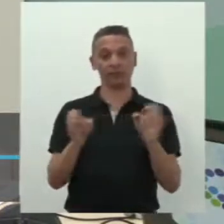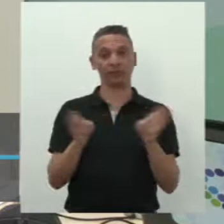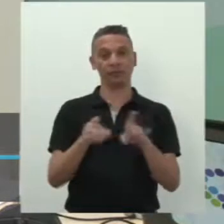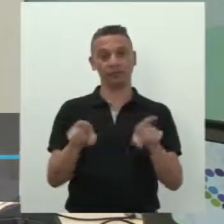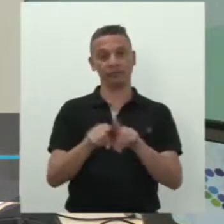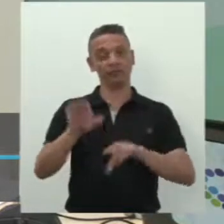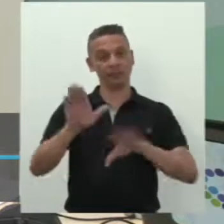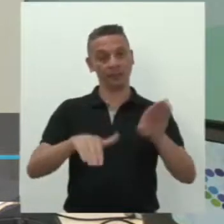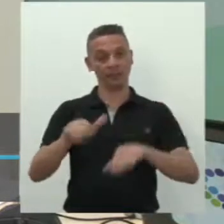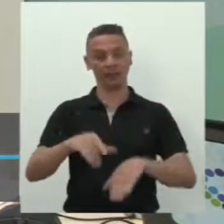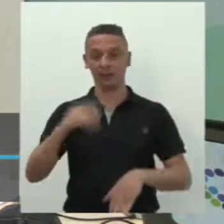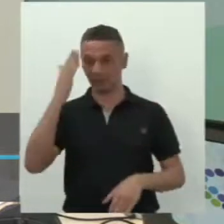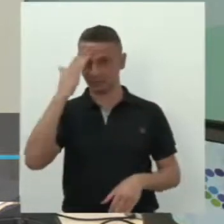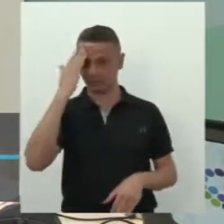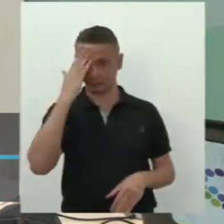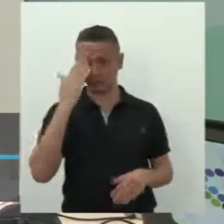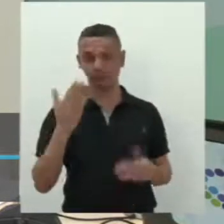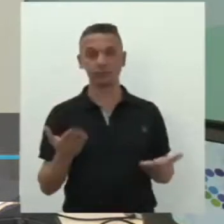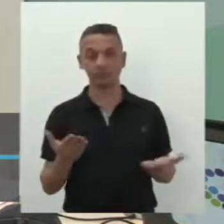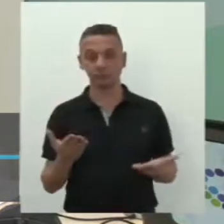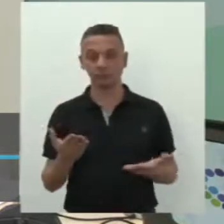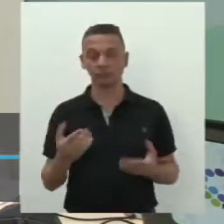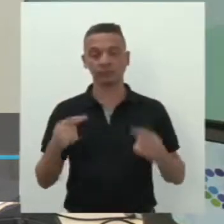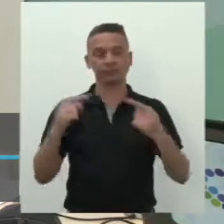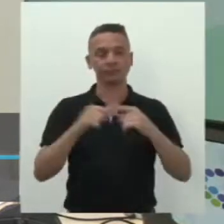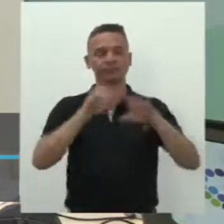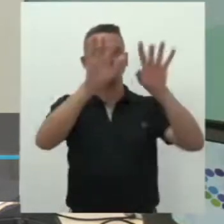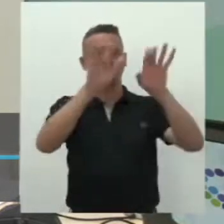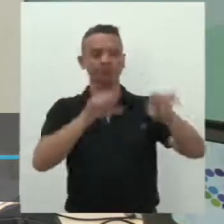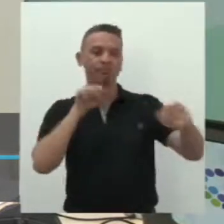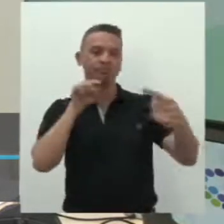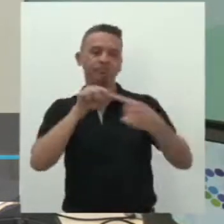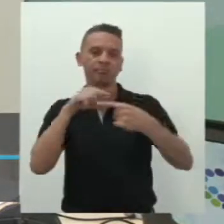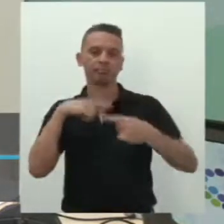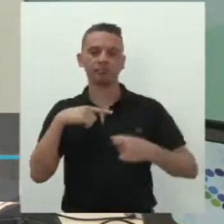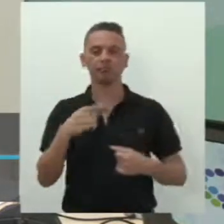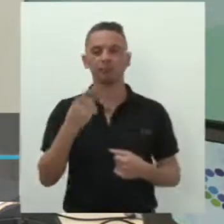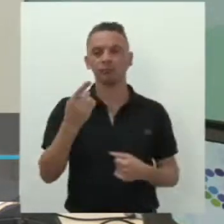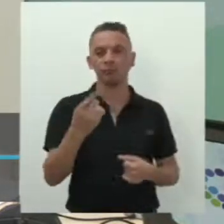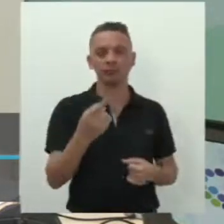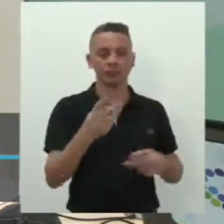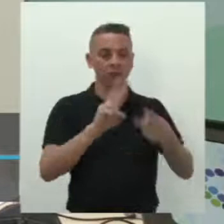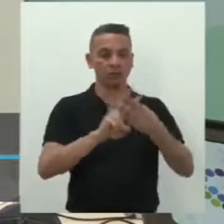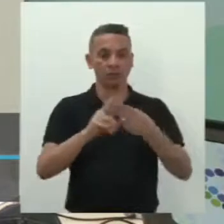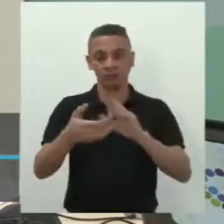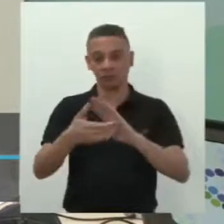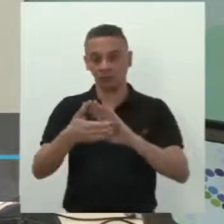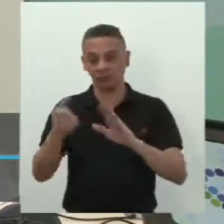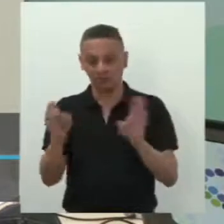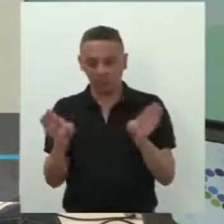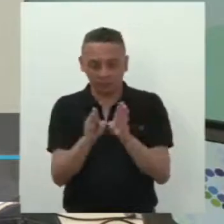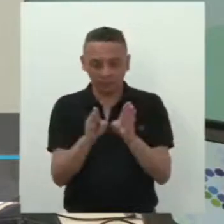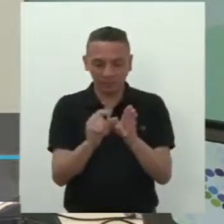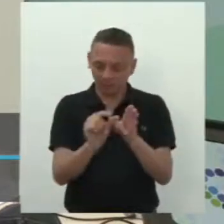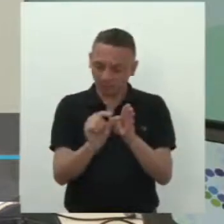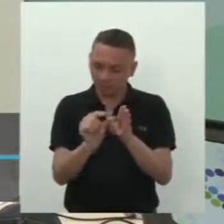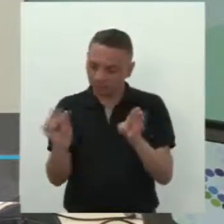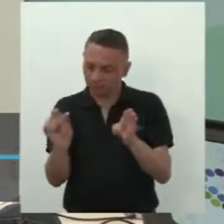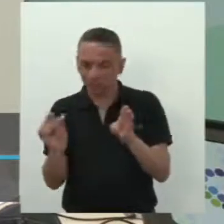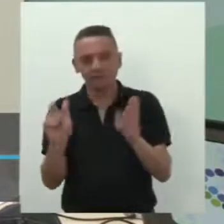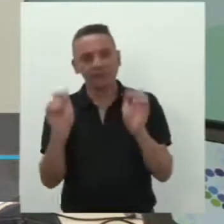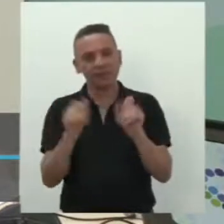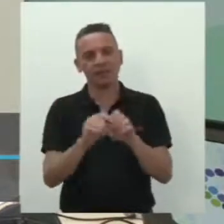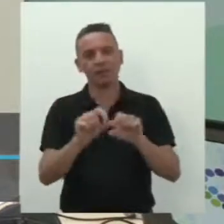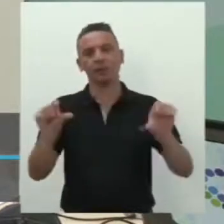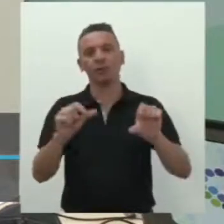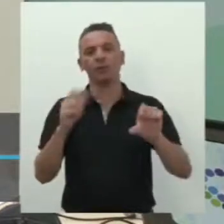muito estreita. E aí para o dado que você colocou. E aí para você tirar a hashtag, caso a coluna esteja estreita, é só largar a coluna que o